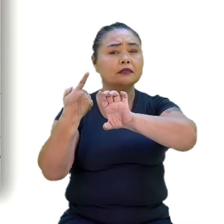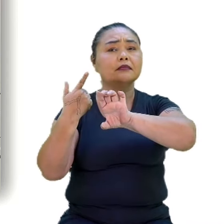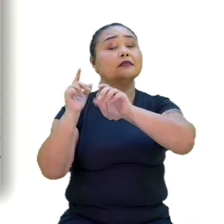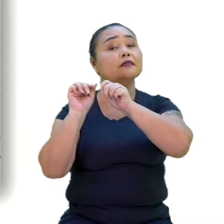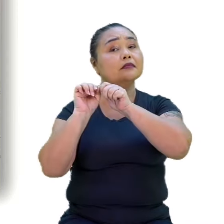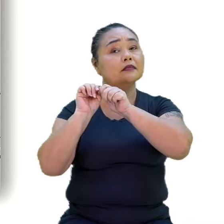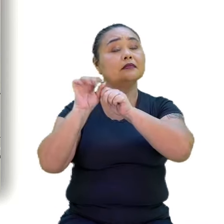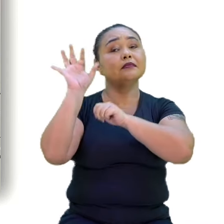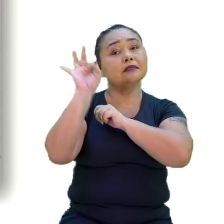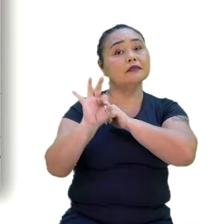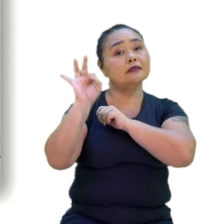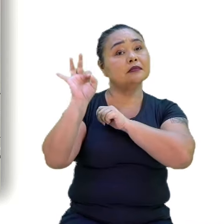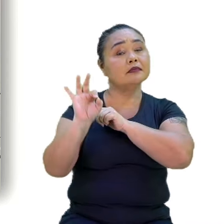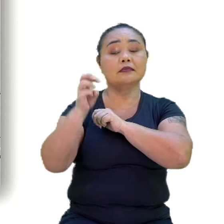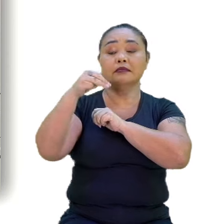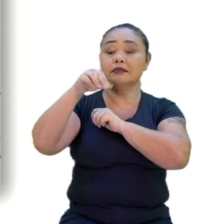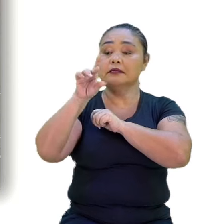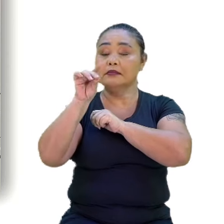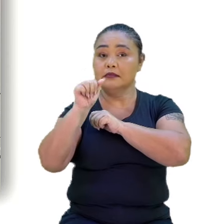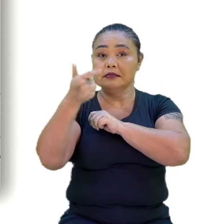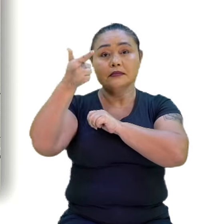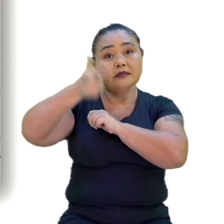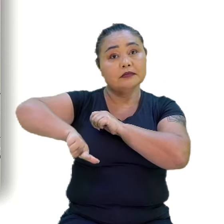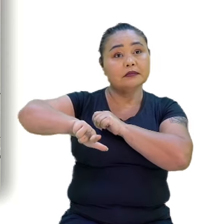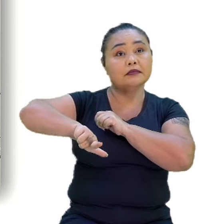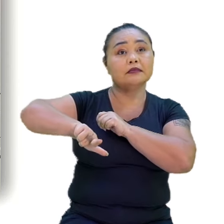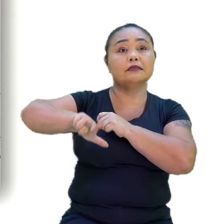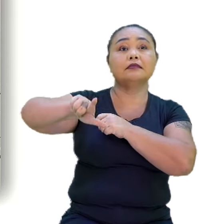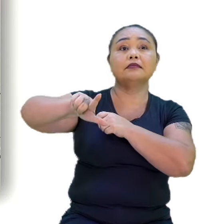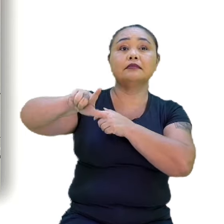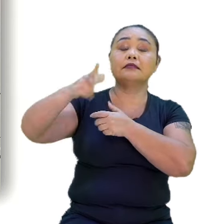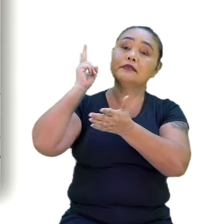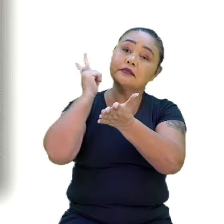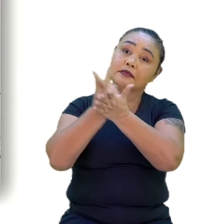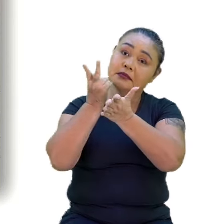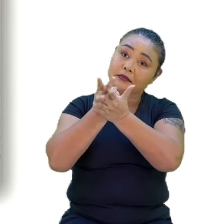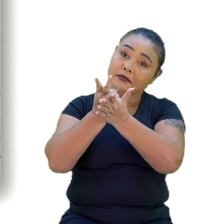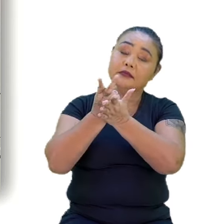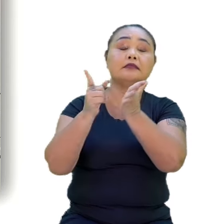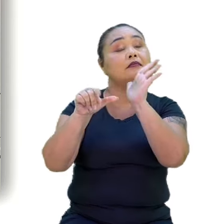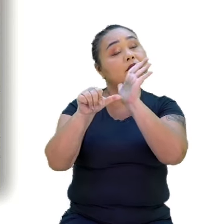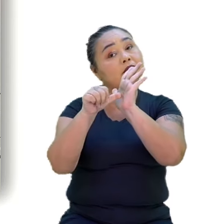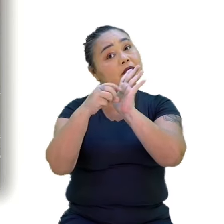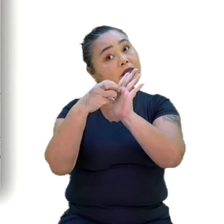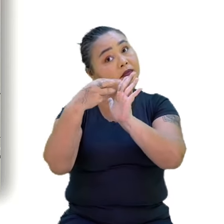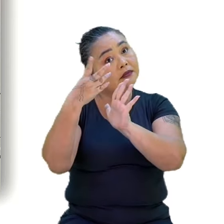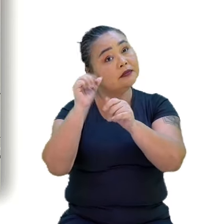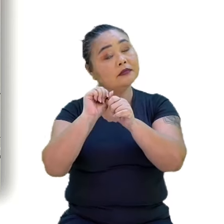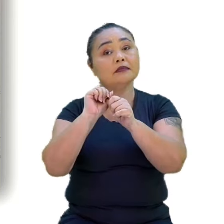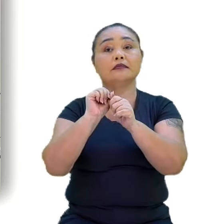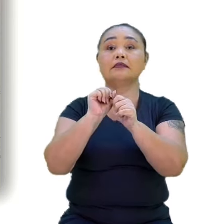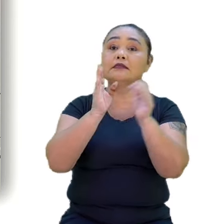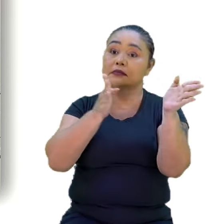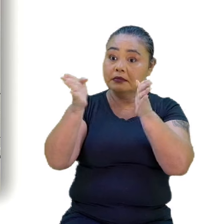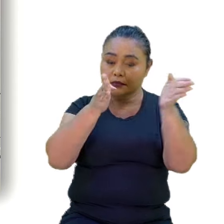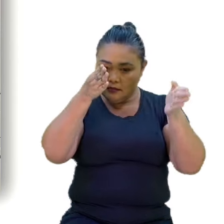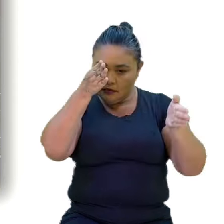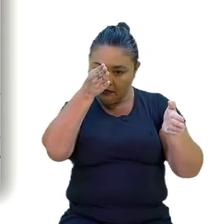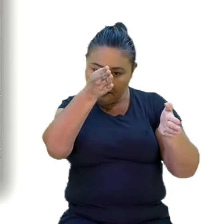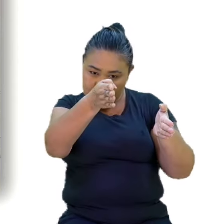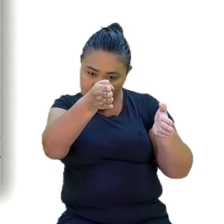da estatística então a moda repetindo aqui o valor mais frequente que mais aparece isso mediana valor Central né